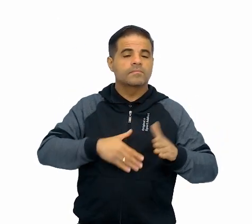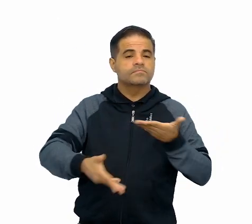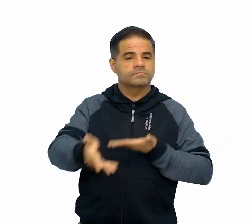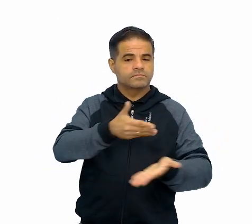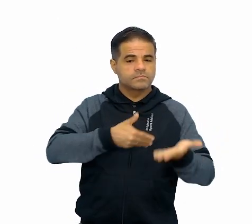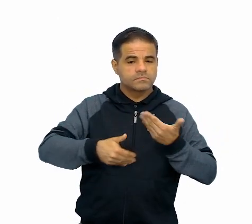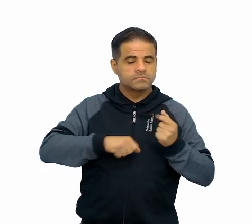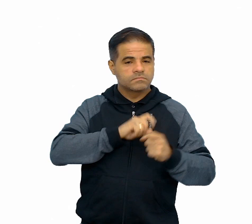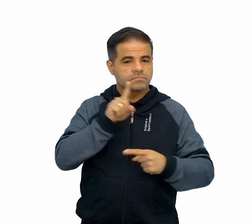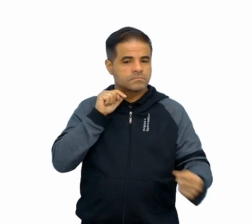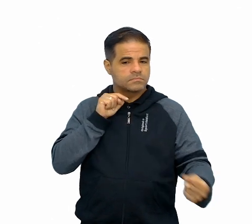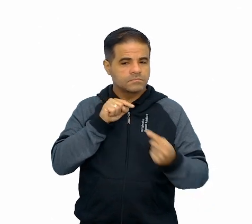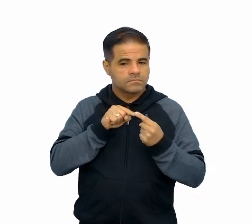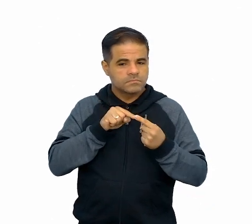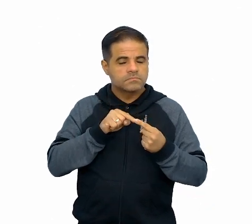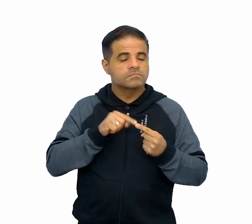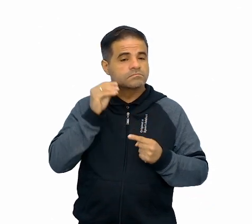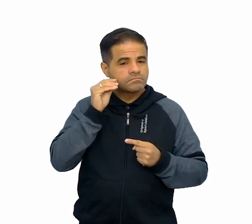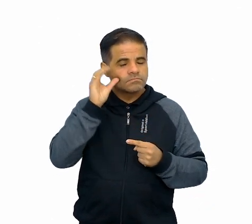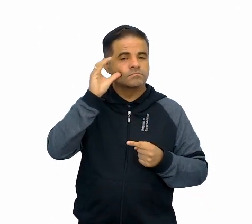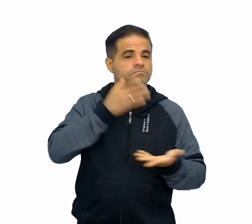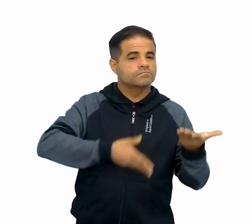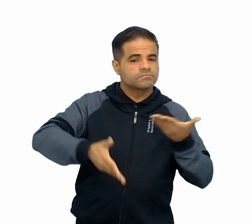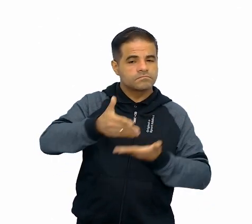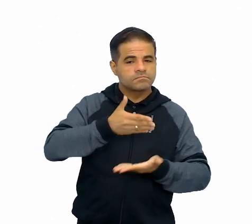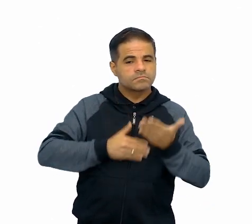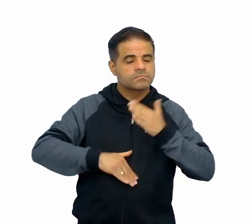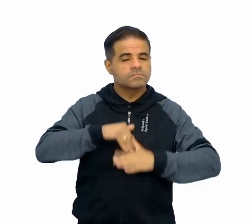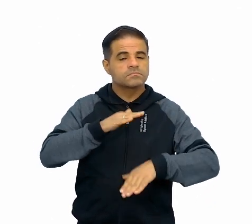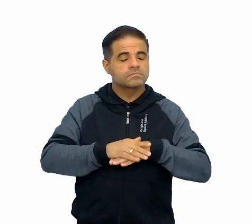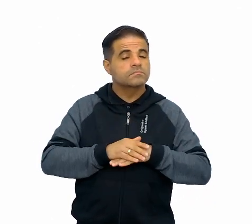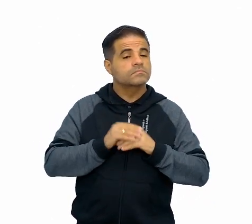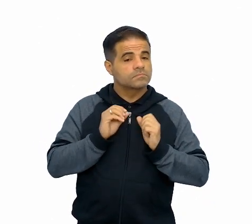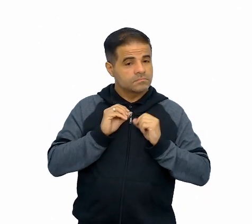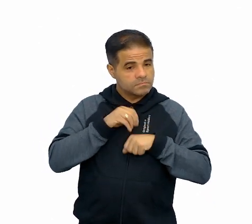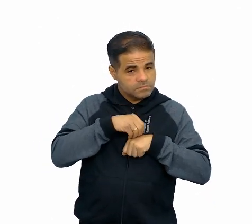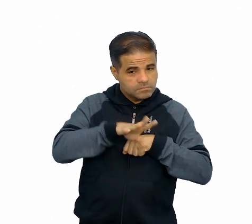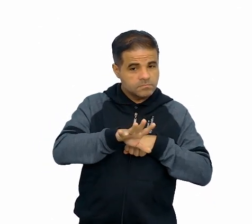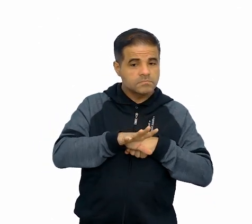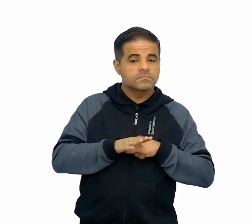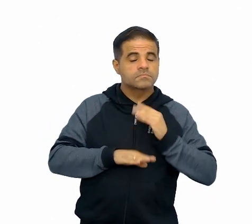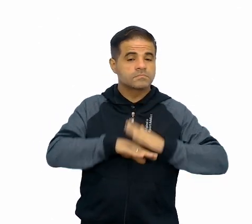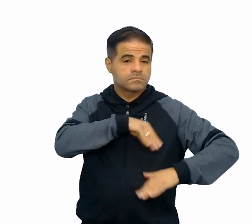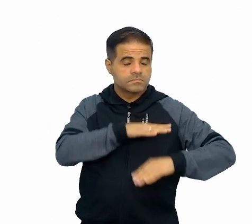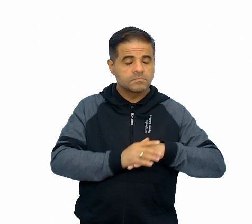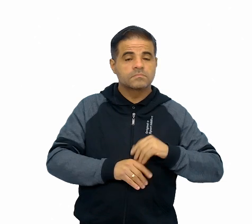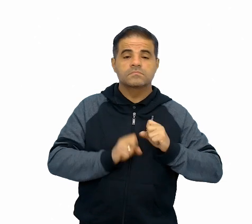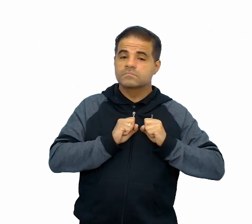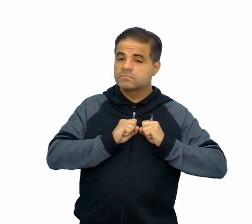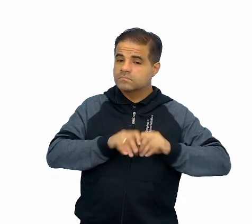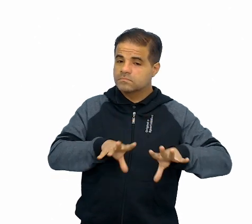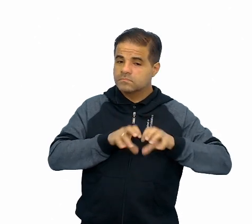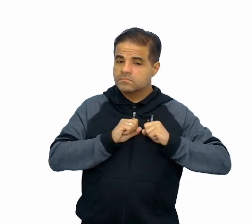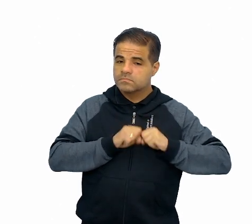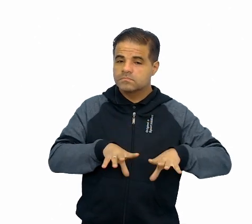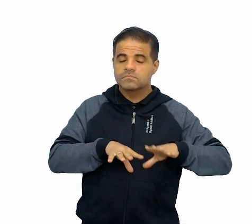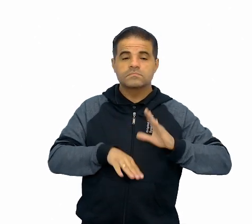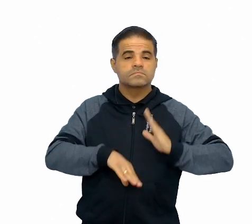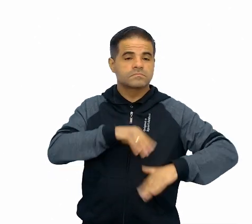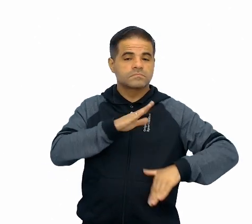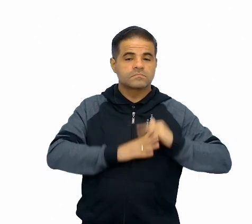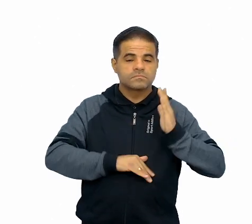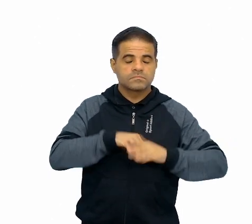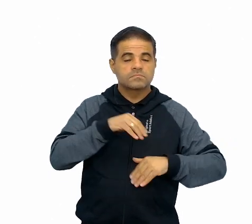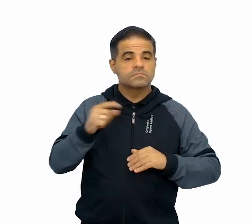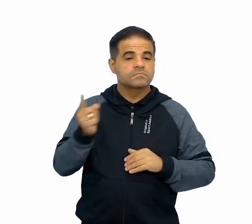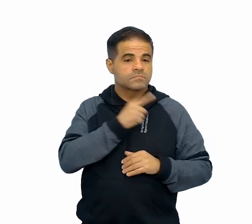com o objeto de conhecimento, construção do sistema de escrita, enquanto a habilidade do ensino fundamental, do segundo